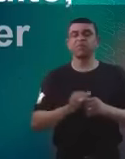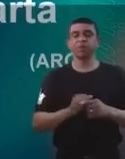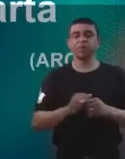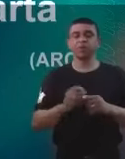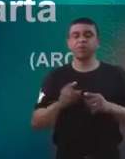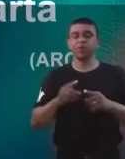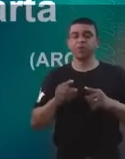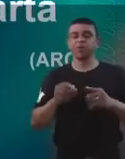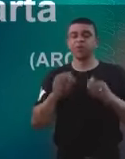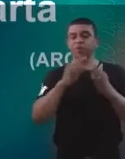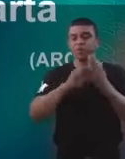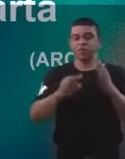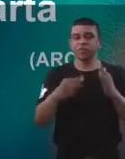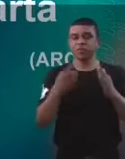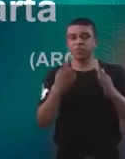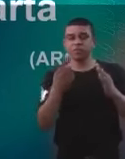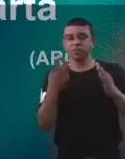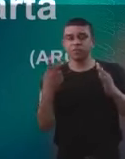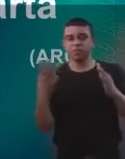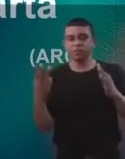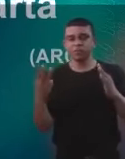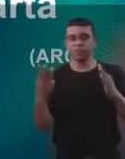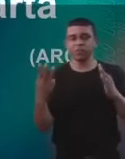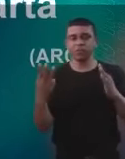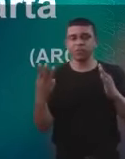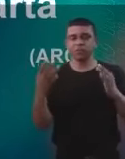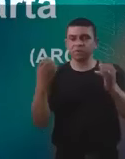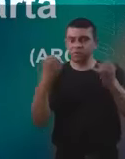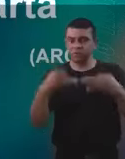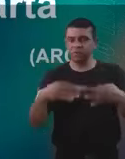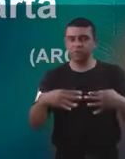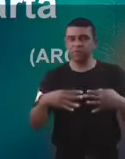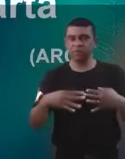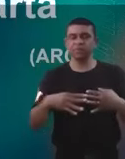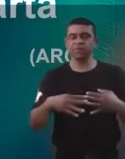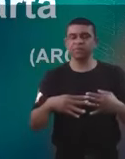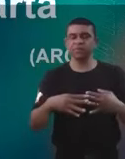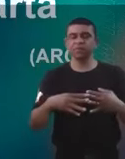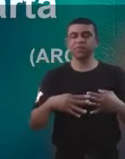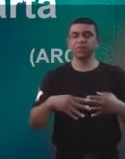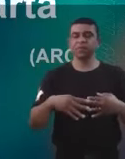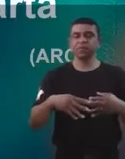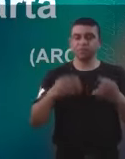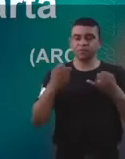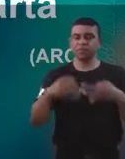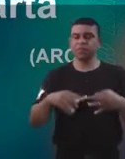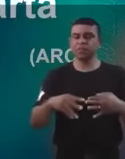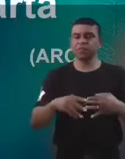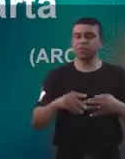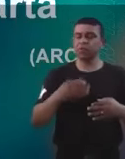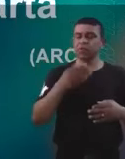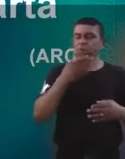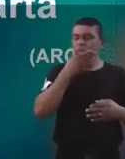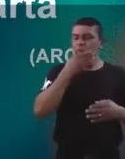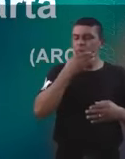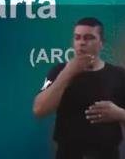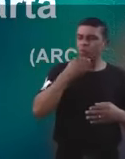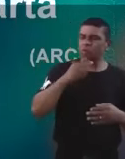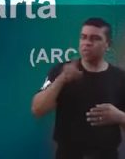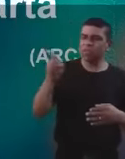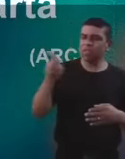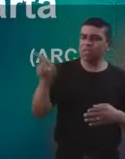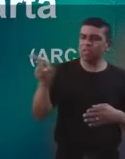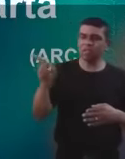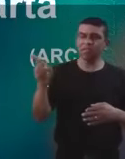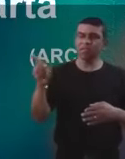O versículo 13 diz assim: e disse-lhe um da multidão: mestre, dize a meu